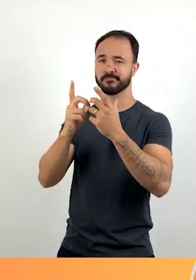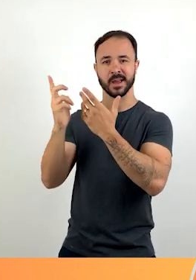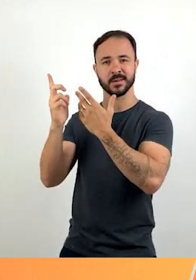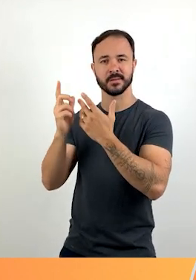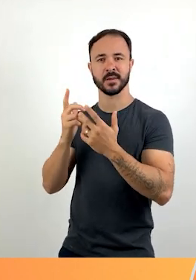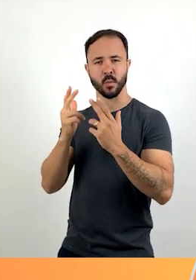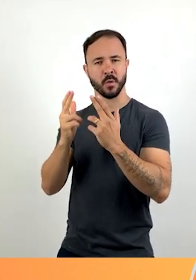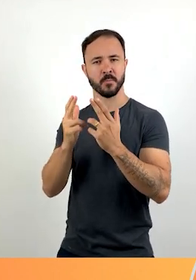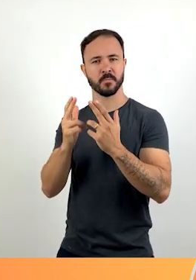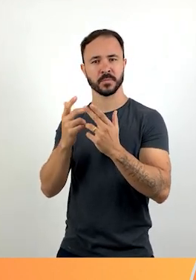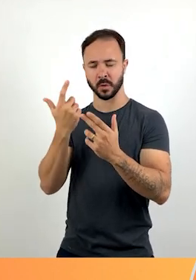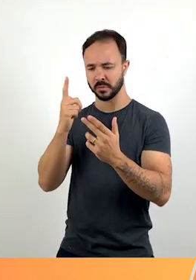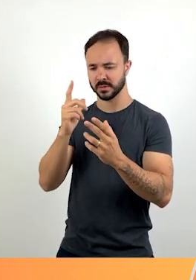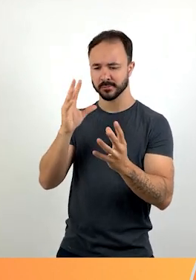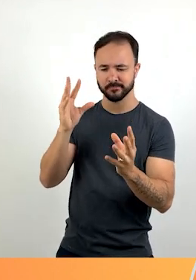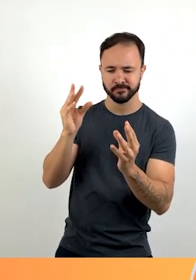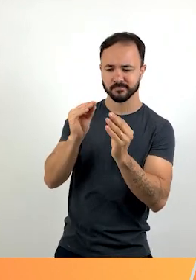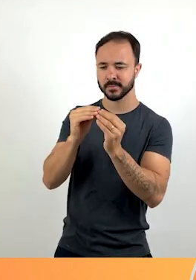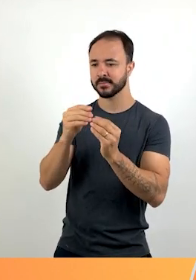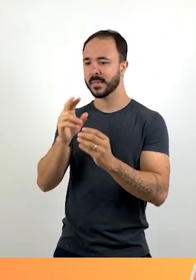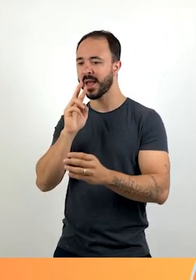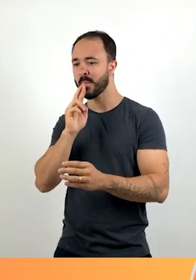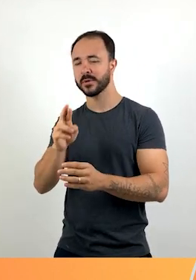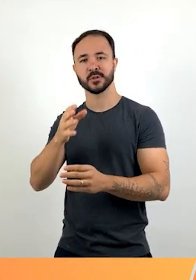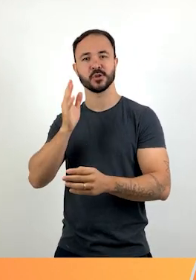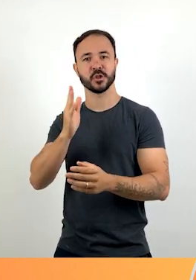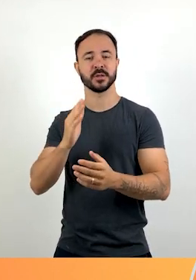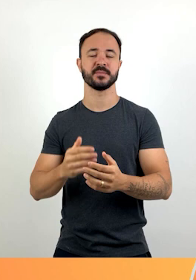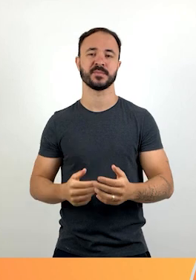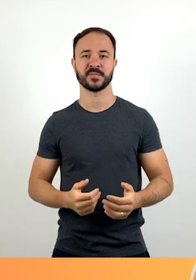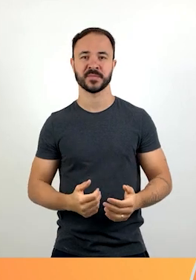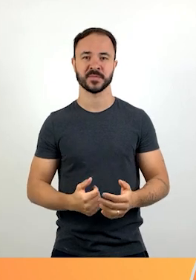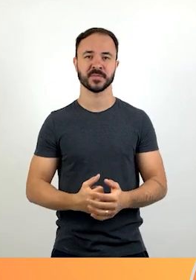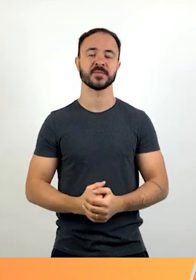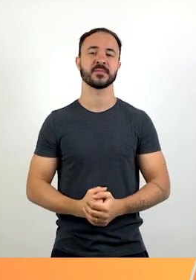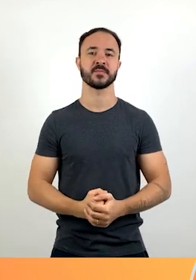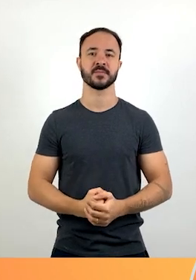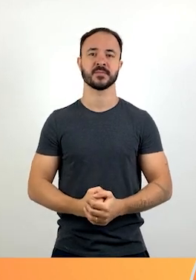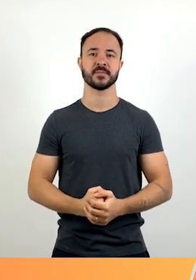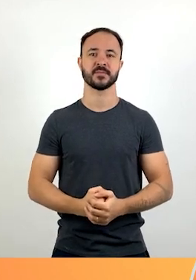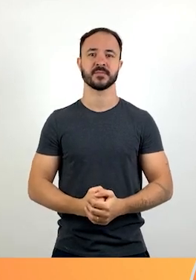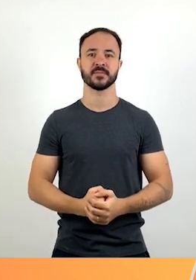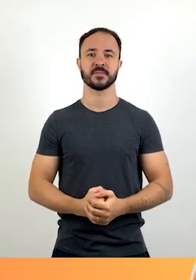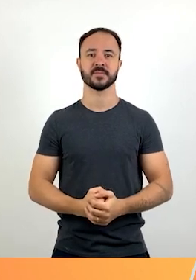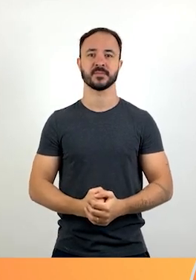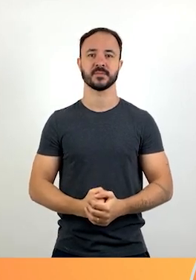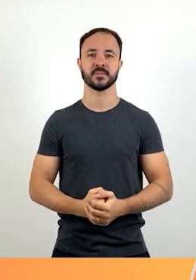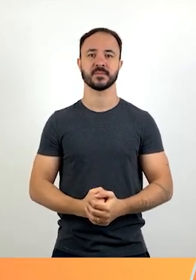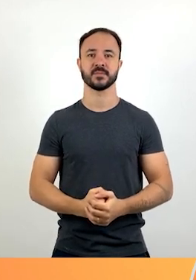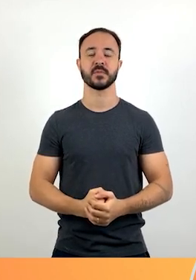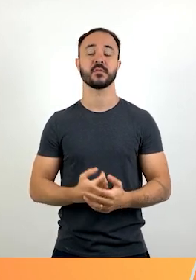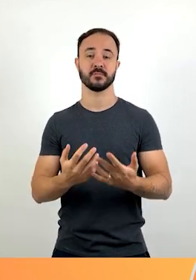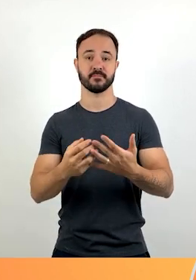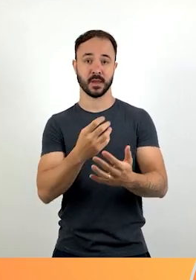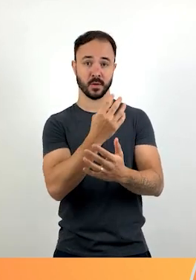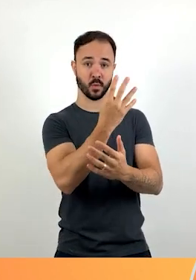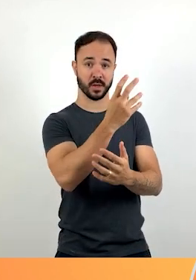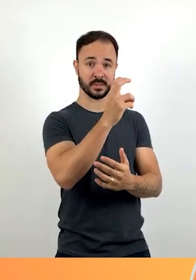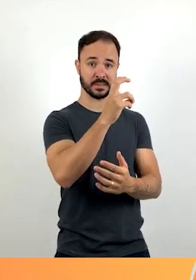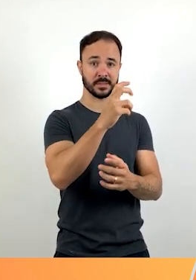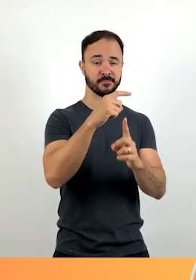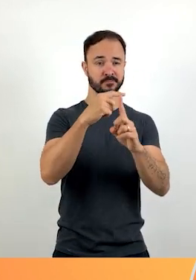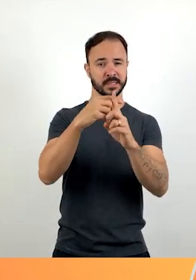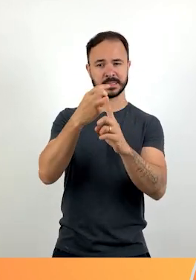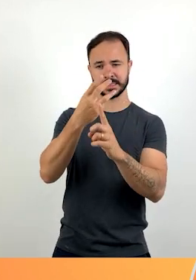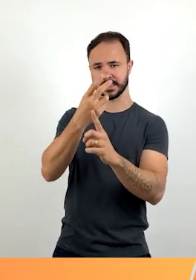menos 2. Vezes 45. Mais 32.